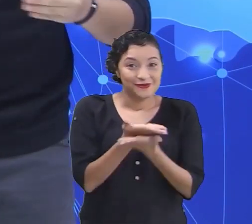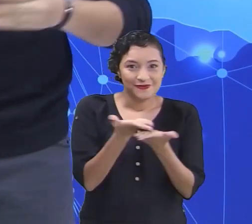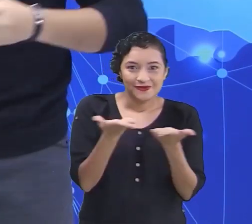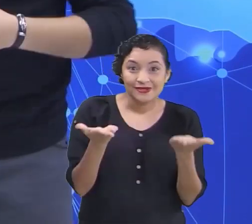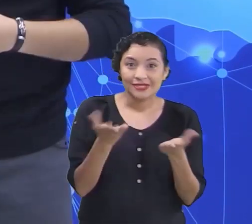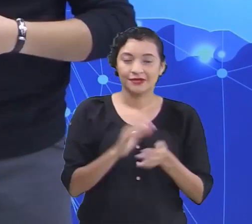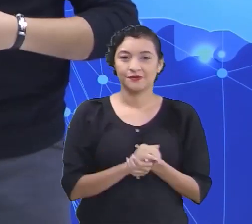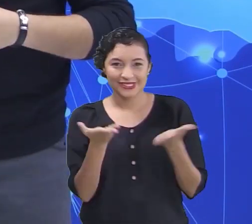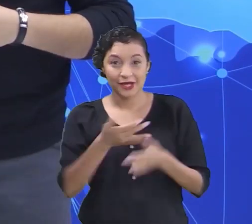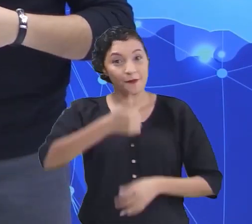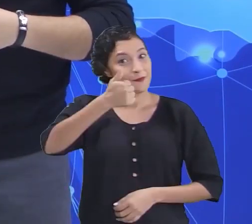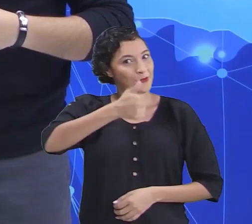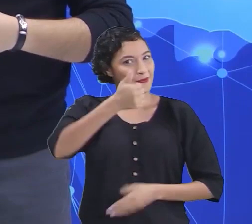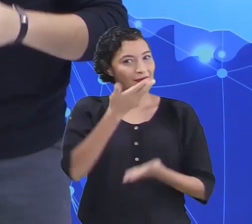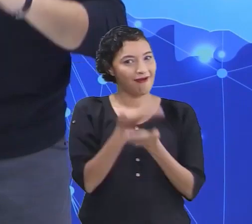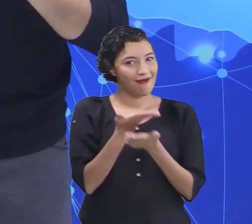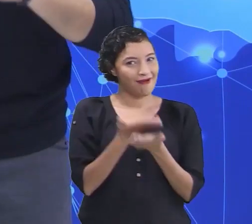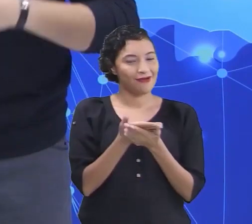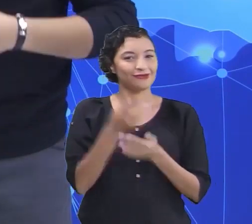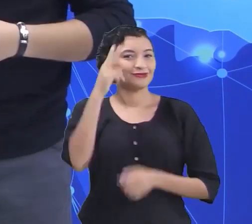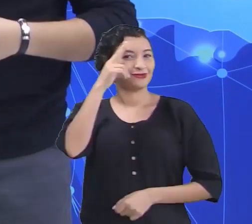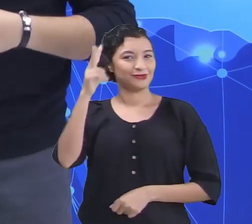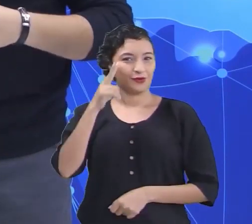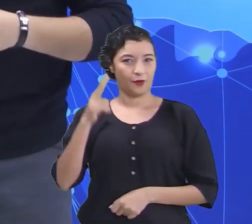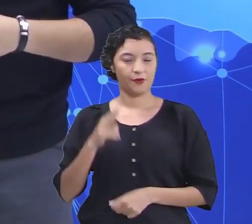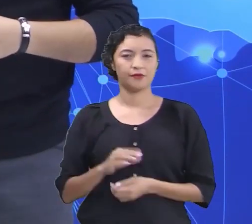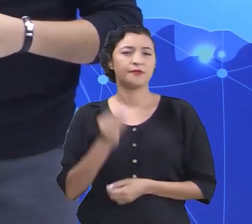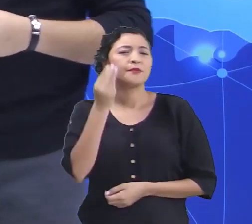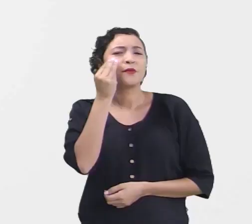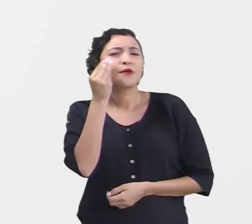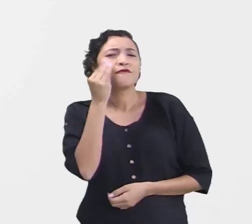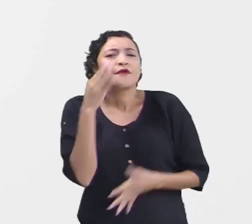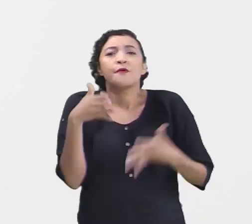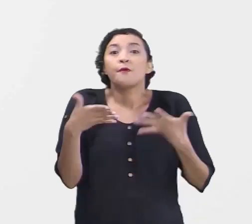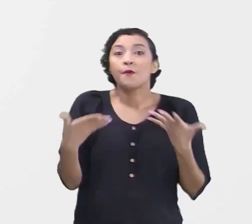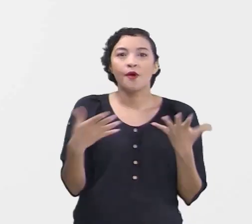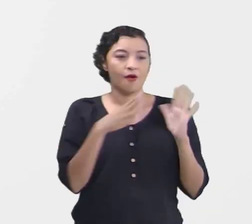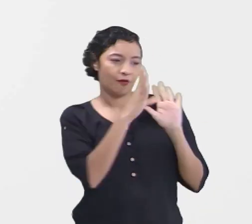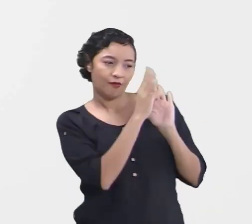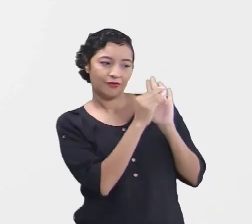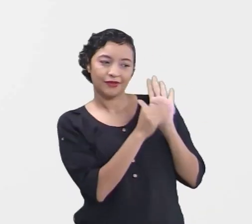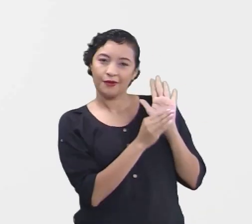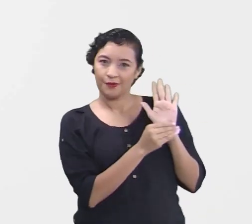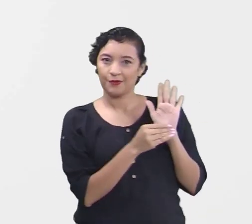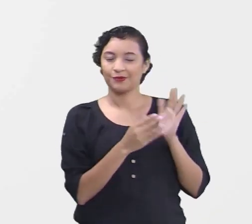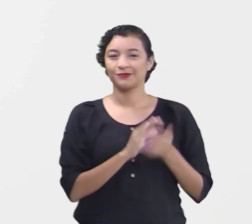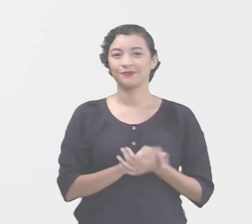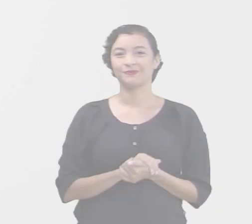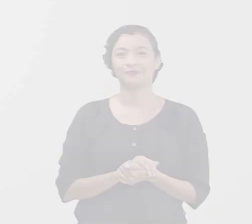nós estamos aqui. Então vamos ver qual vai ser o nosso conteúdo de hoje.